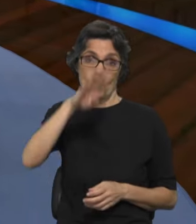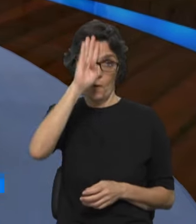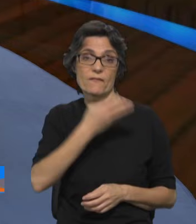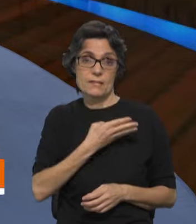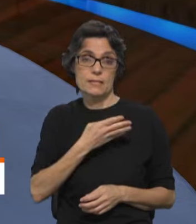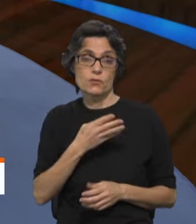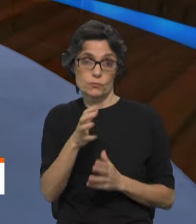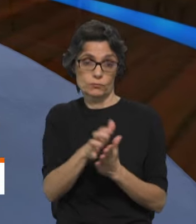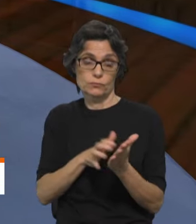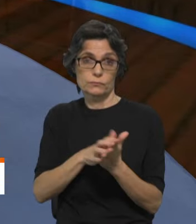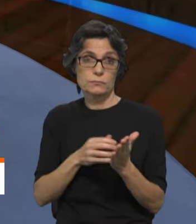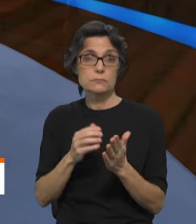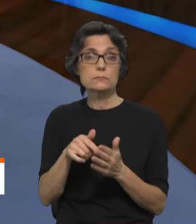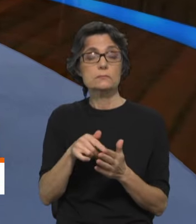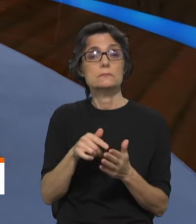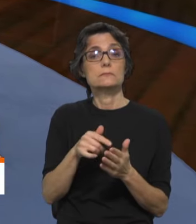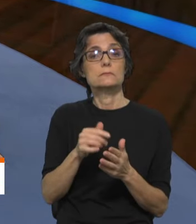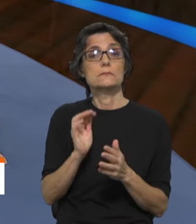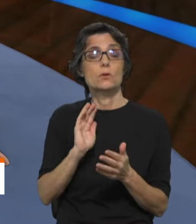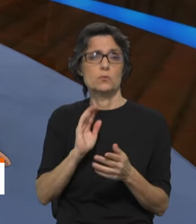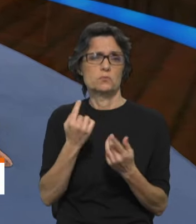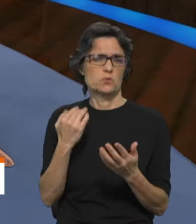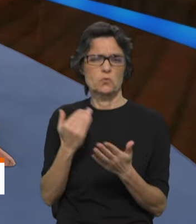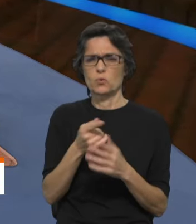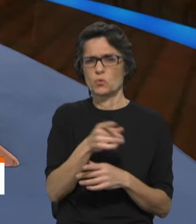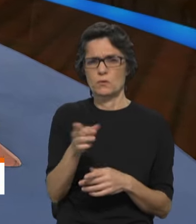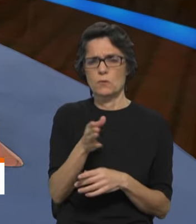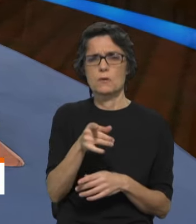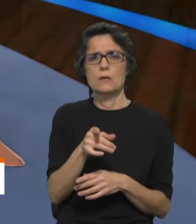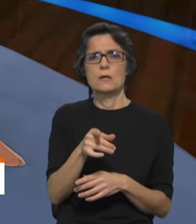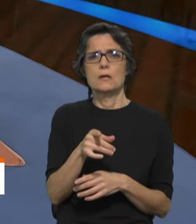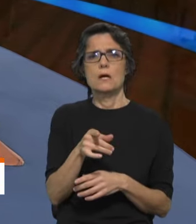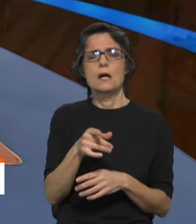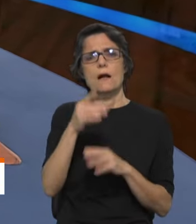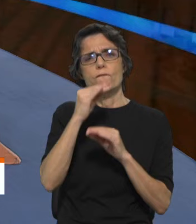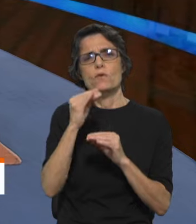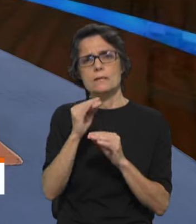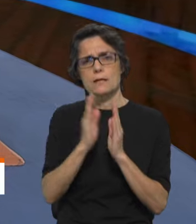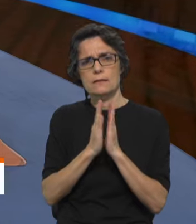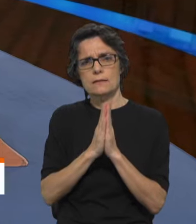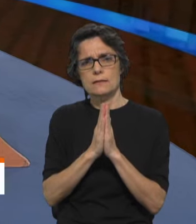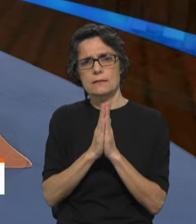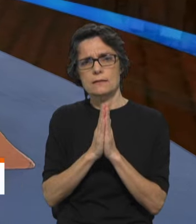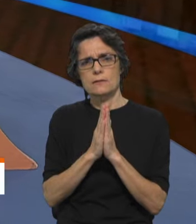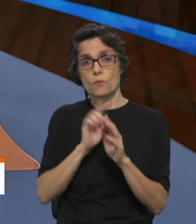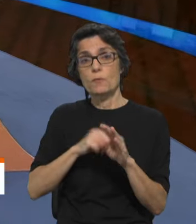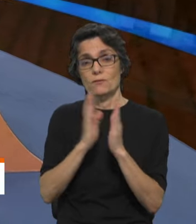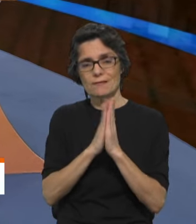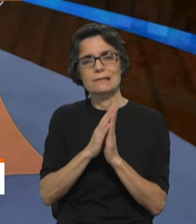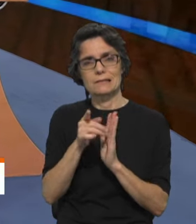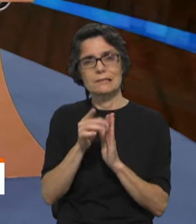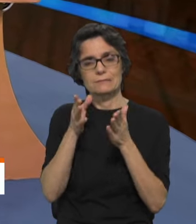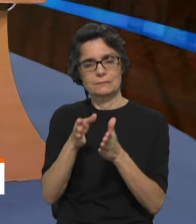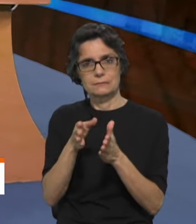documentos, a Desiderio de Desideravi, de Jair Ardentemente, sobre a questão da formação litúrgica, põe um bocado o foco aí.